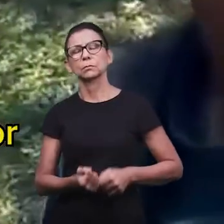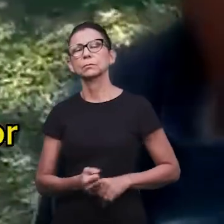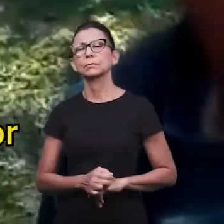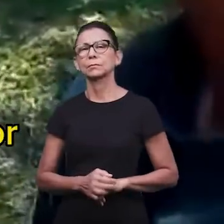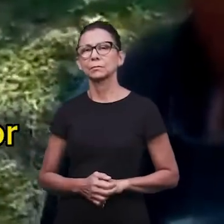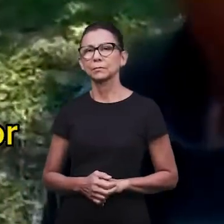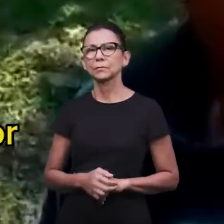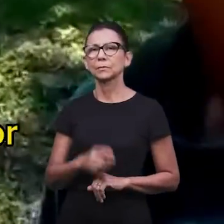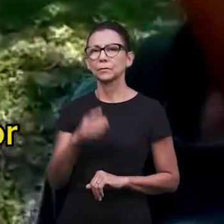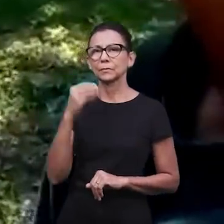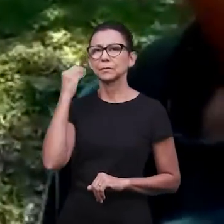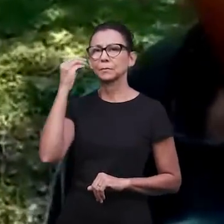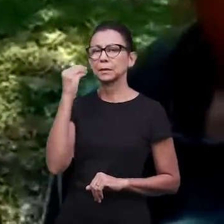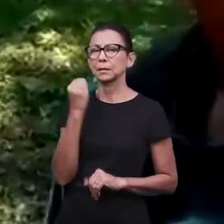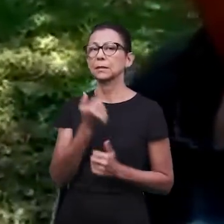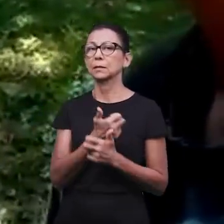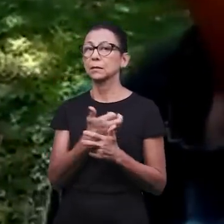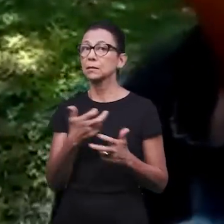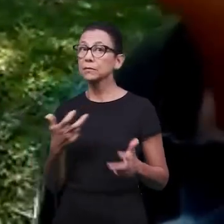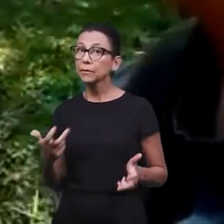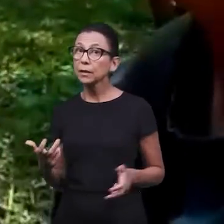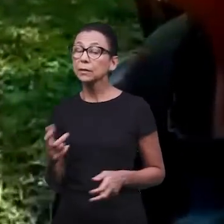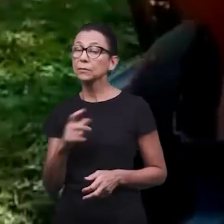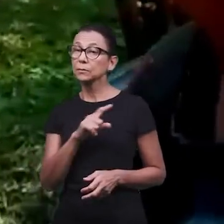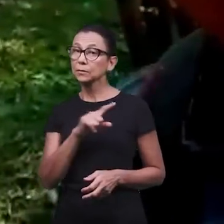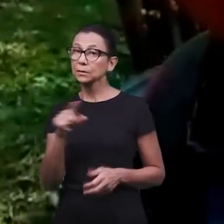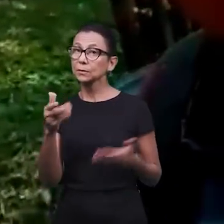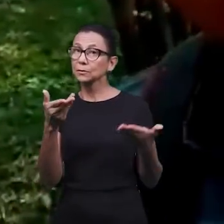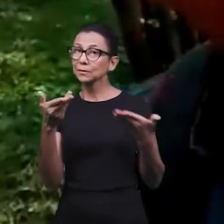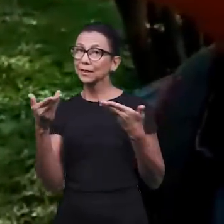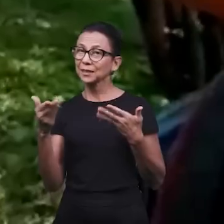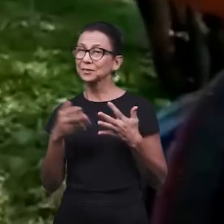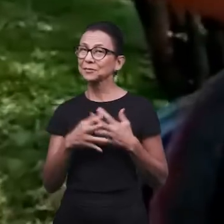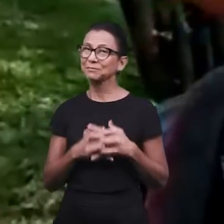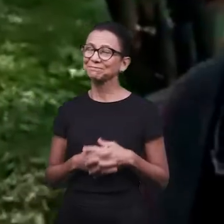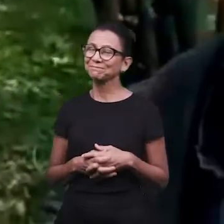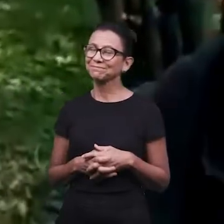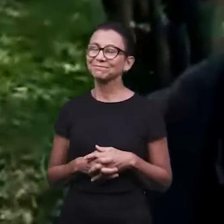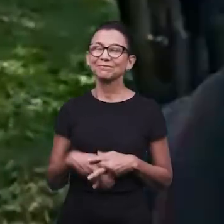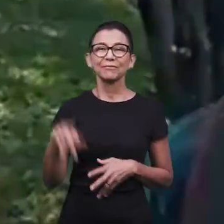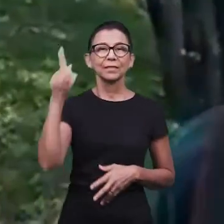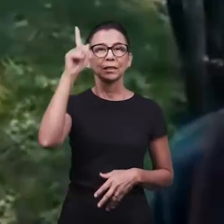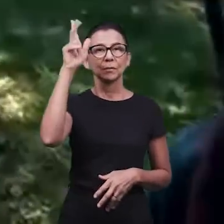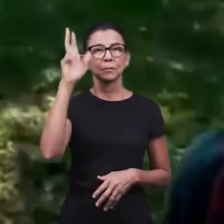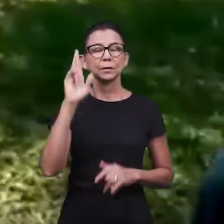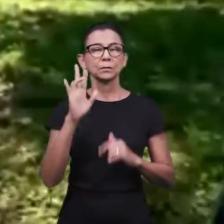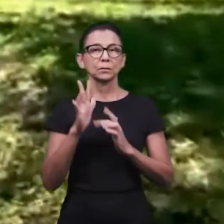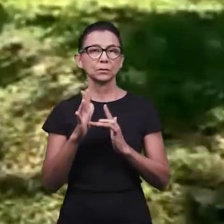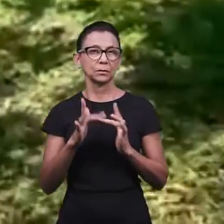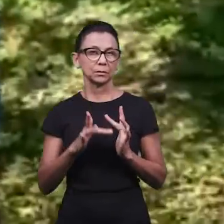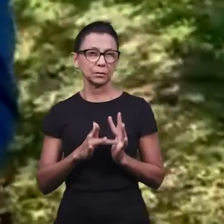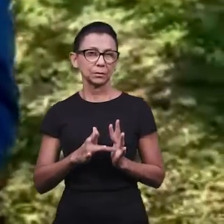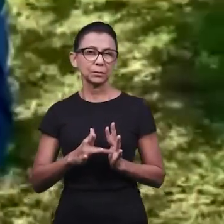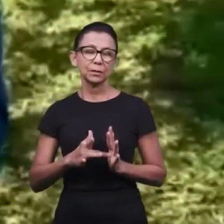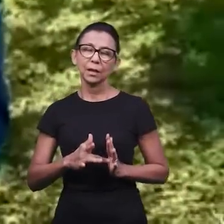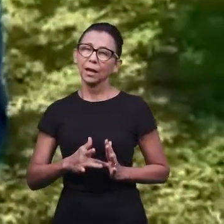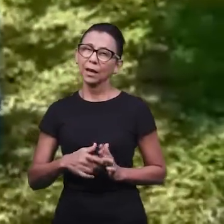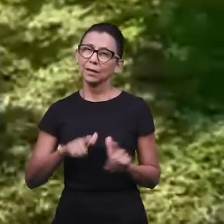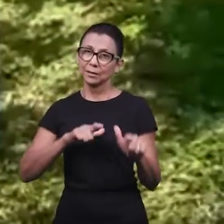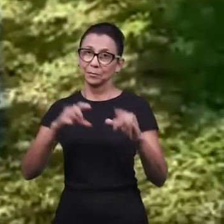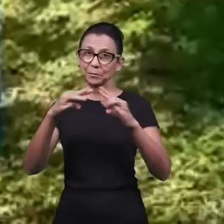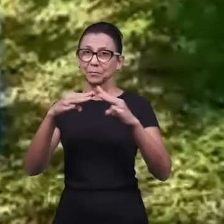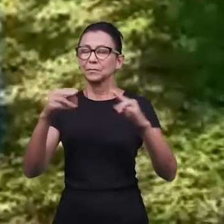muitas experiências com o Senhor e vocês são os nossos convidados. Paz do Senhor, irmãos, é uma bênção trabalhar no